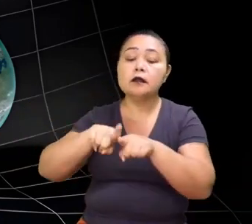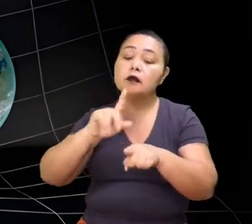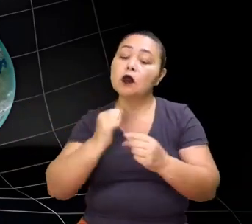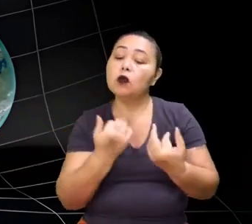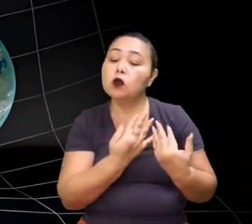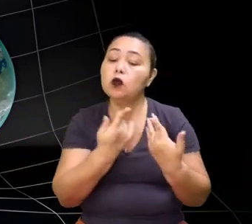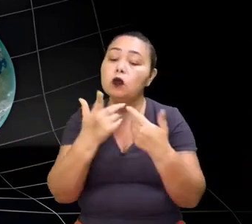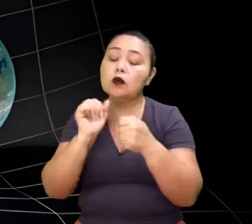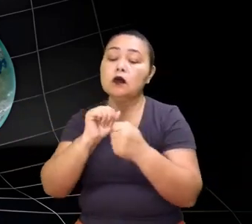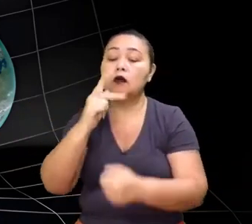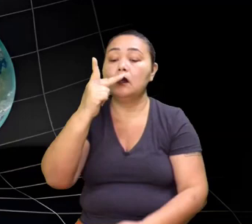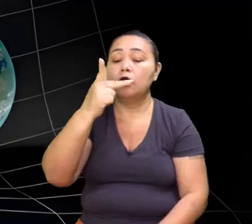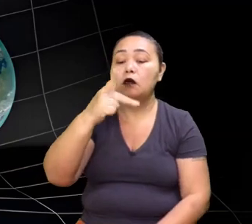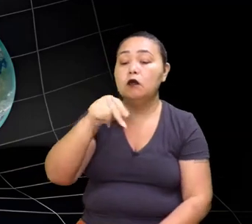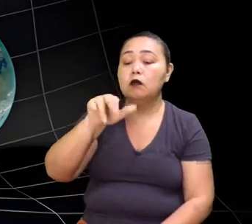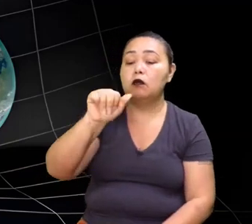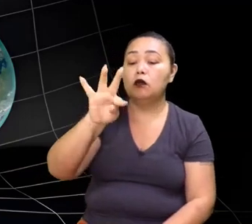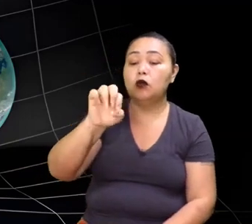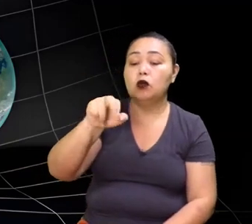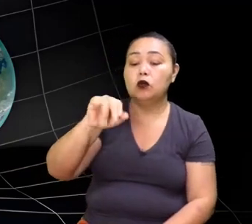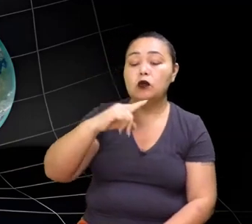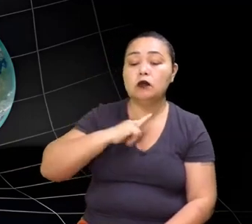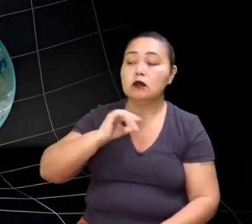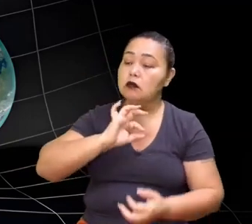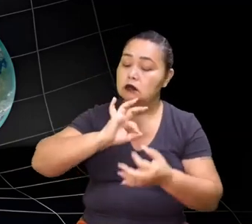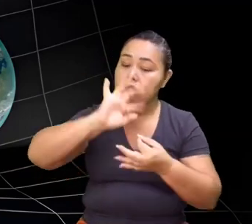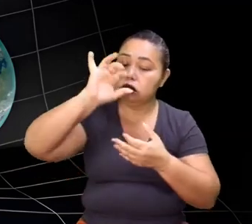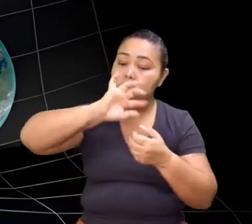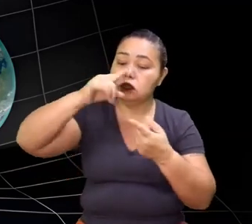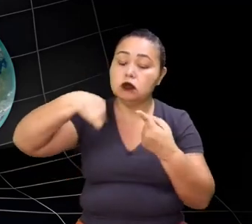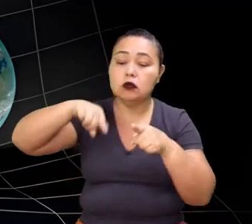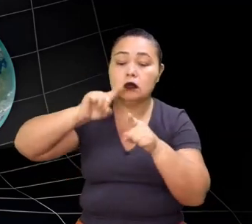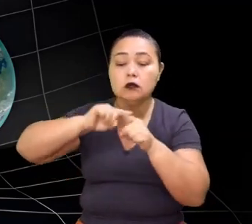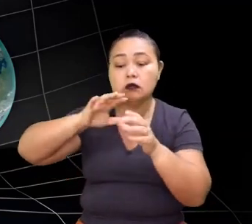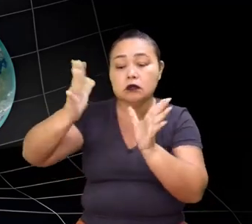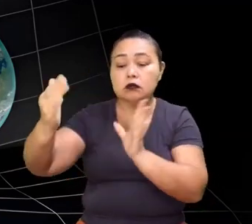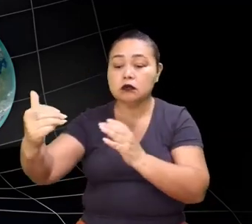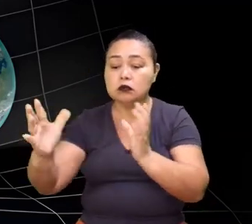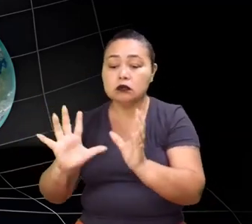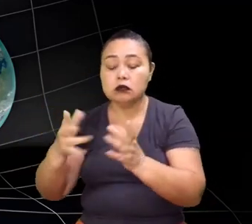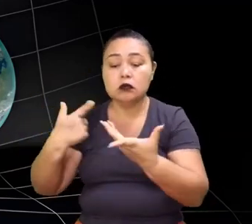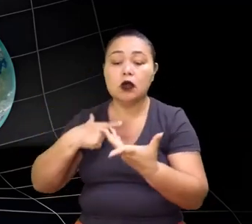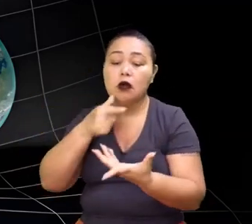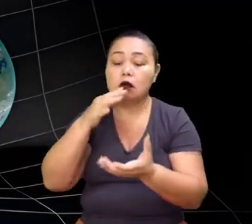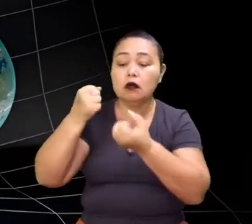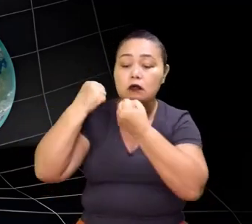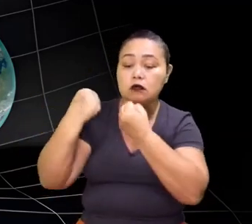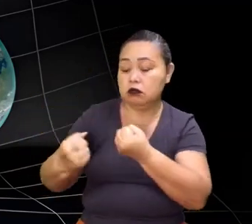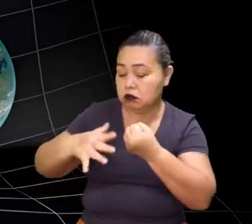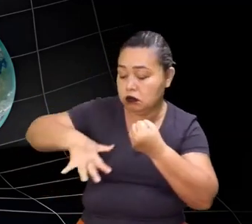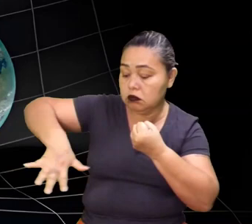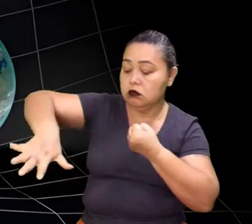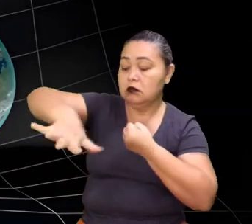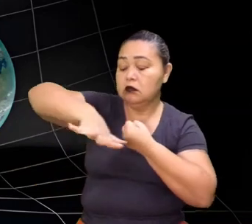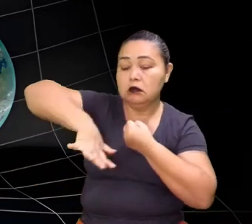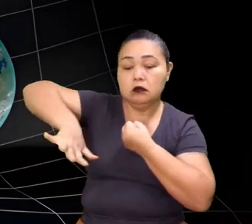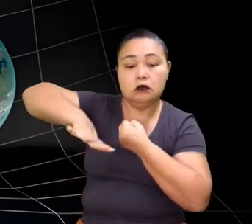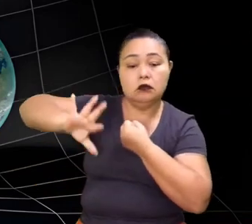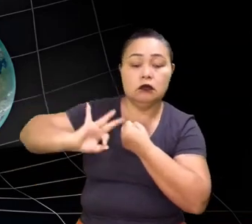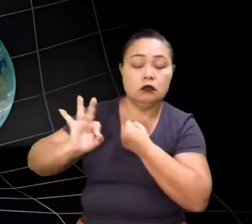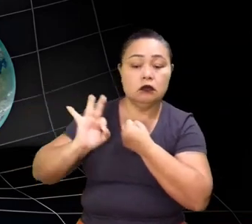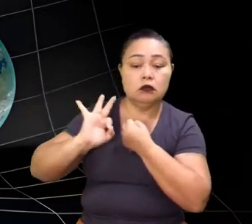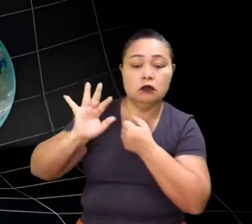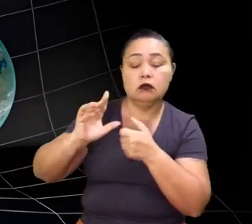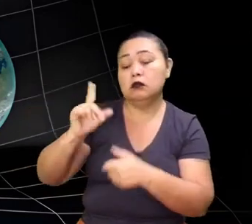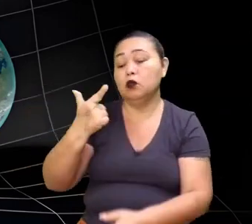nucleares as varetas que estão ali Elas são colocadas num tanque de água pesada aonde você não tem mais o